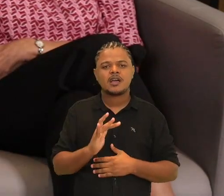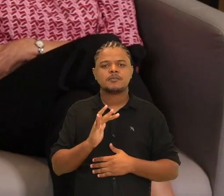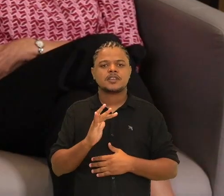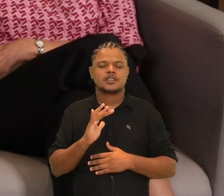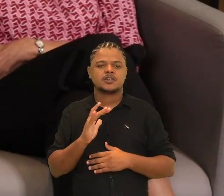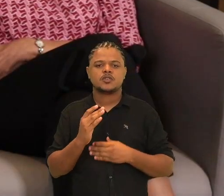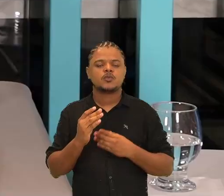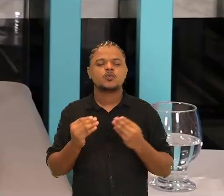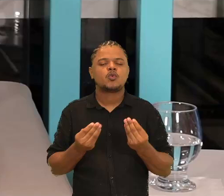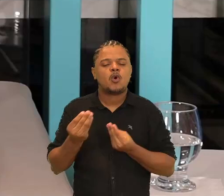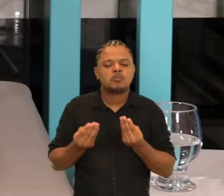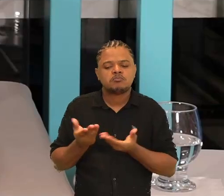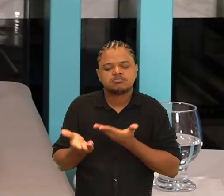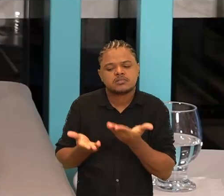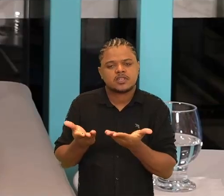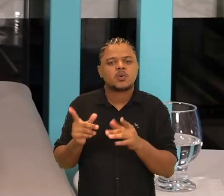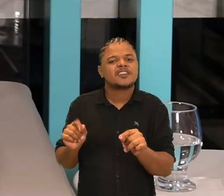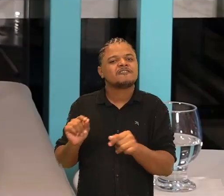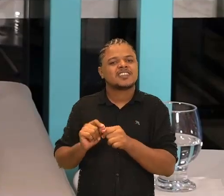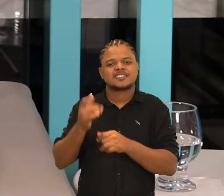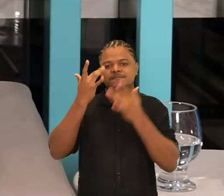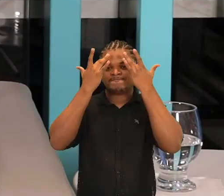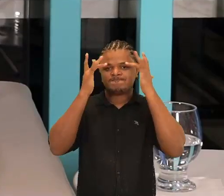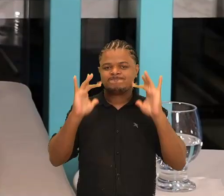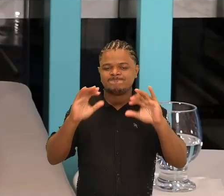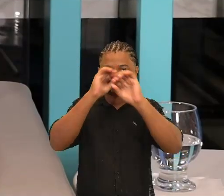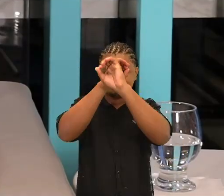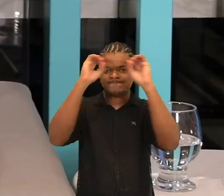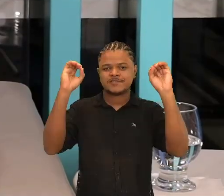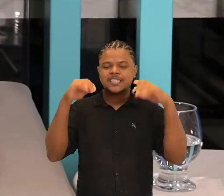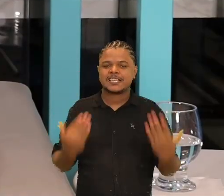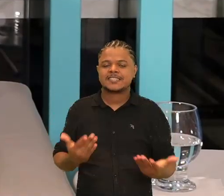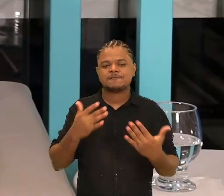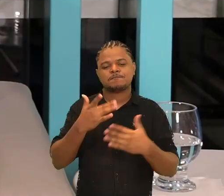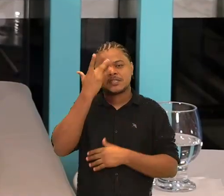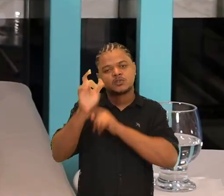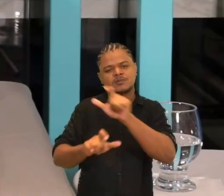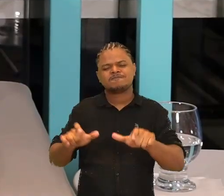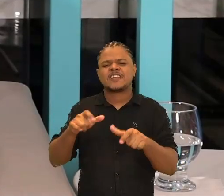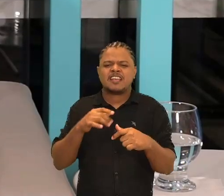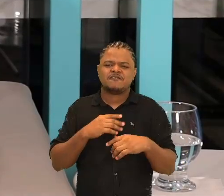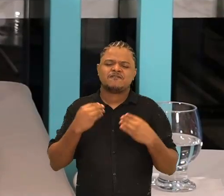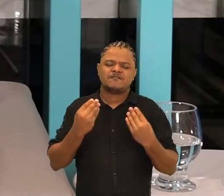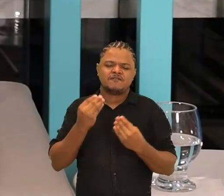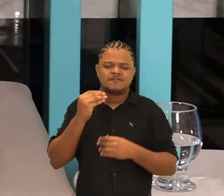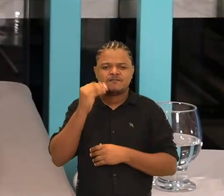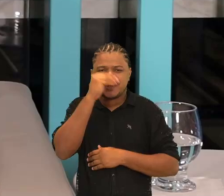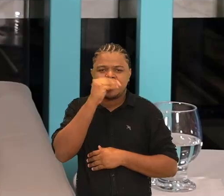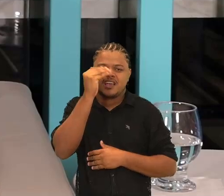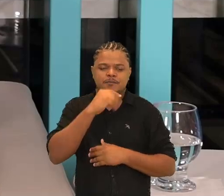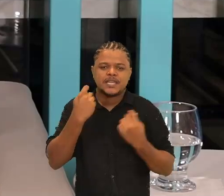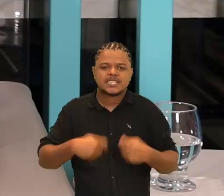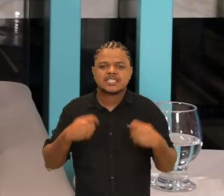o que fazer. Então, essas pessoas elas estão fragilizadas e precisam de um acompanhamento psicológico. A